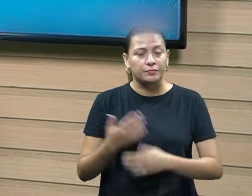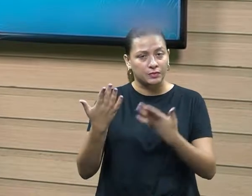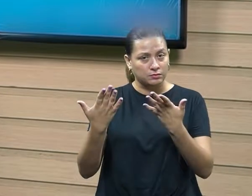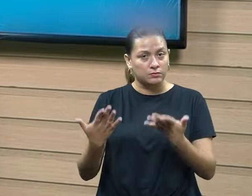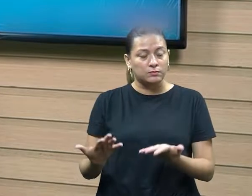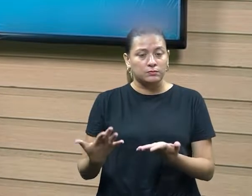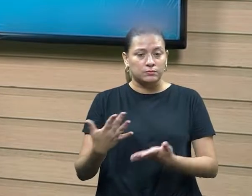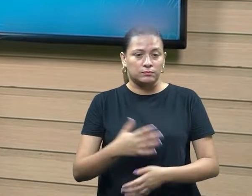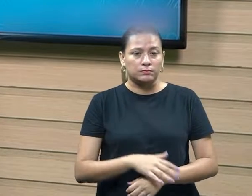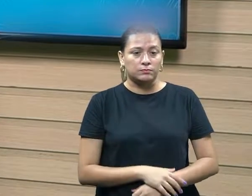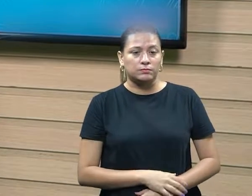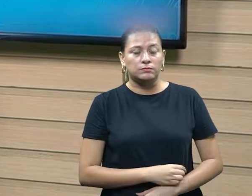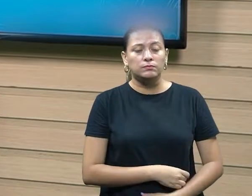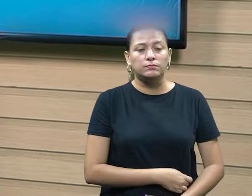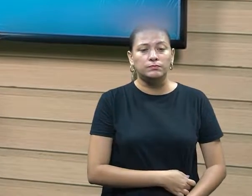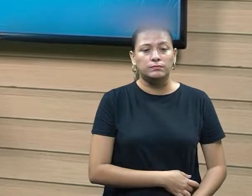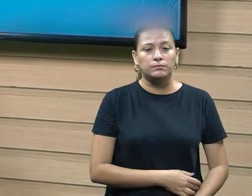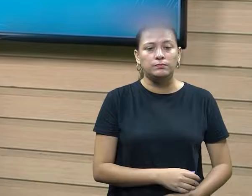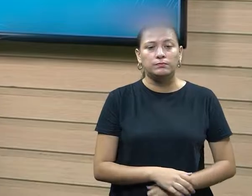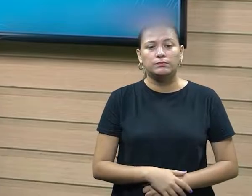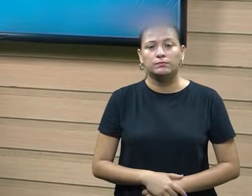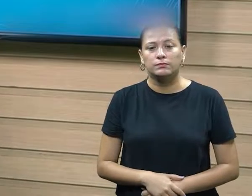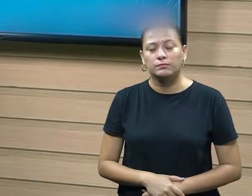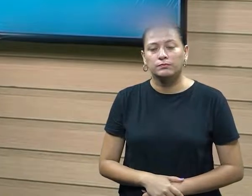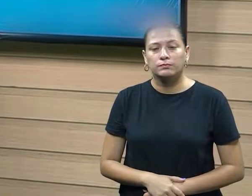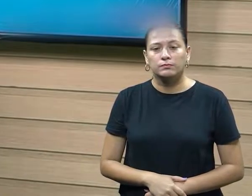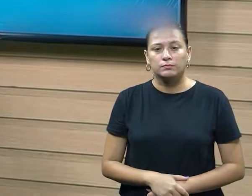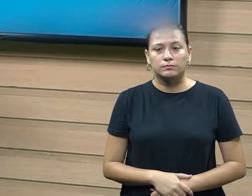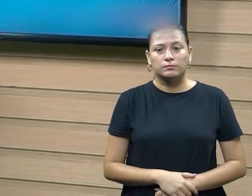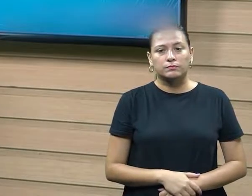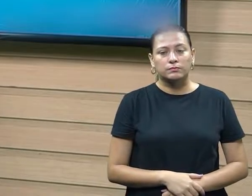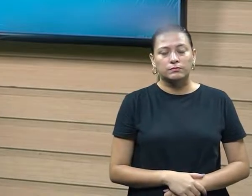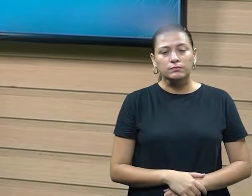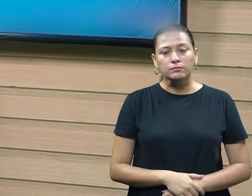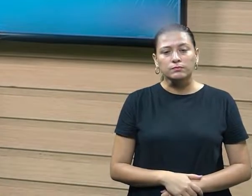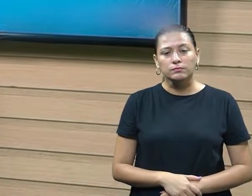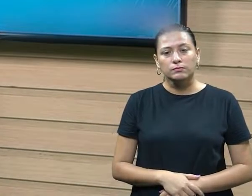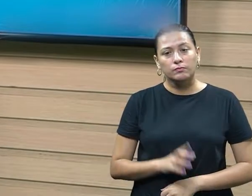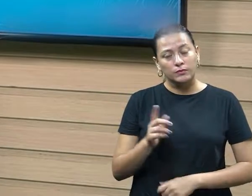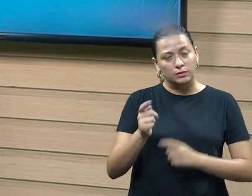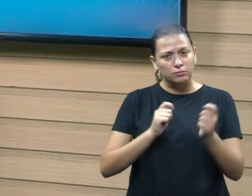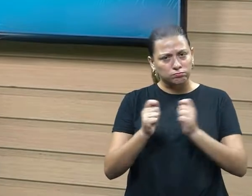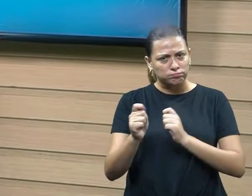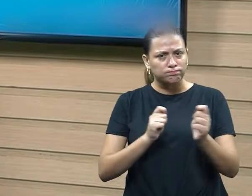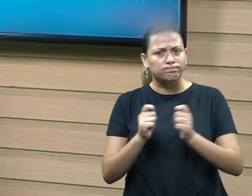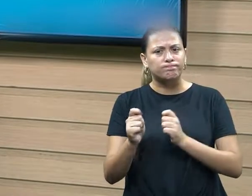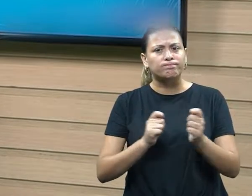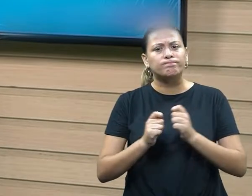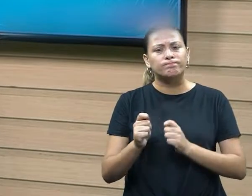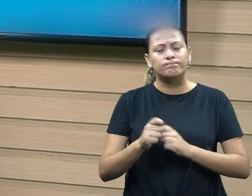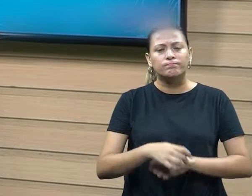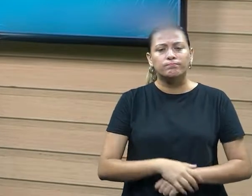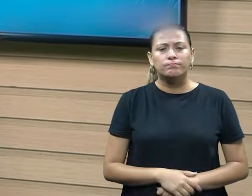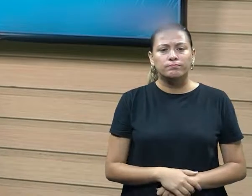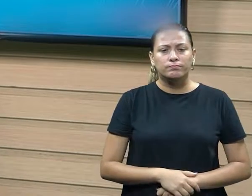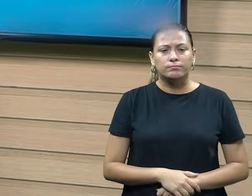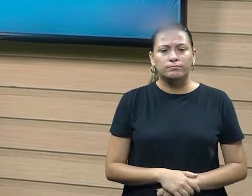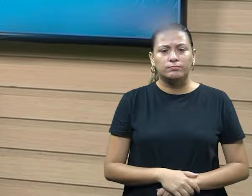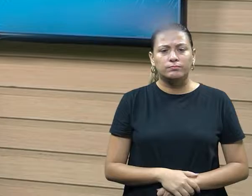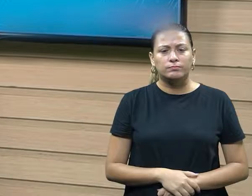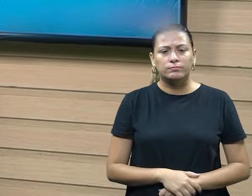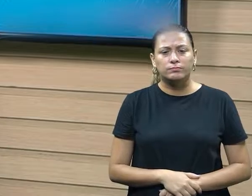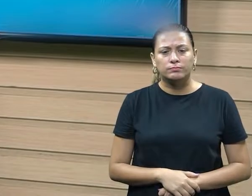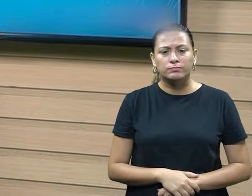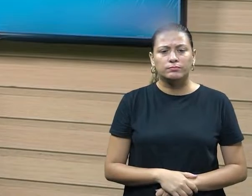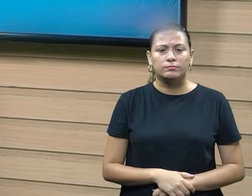esse estilo de esse negociador, ele é um controlador, ele busca